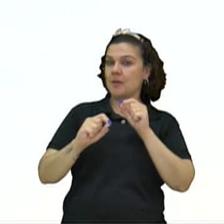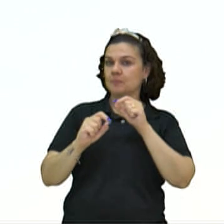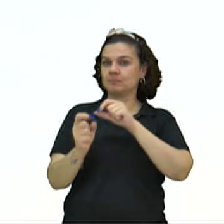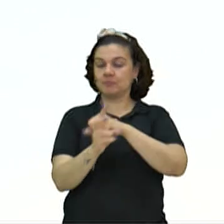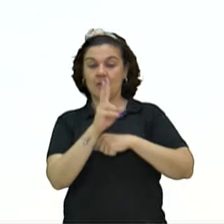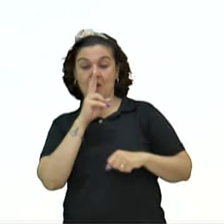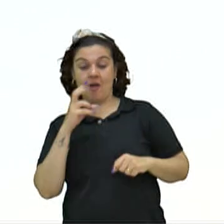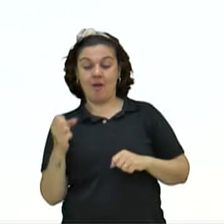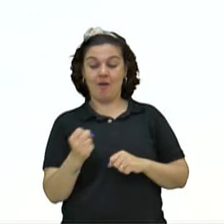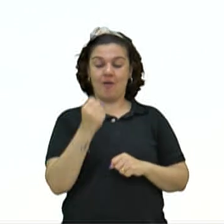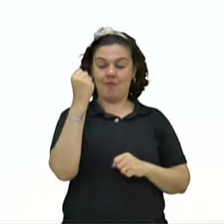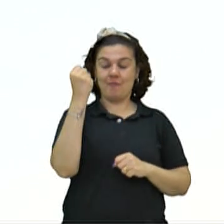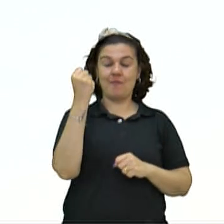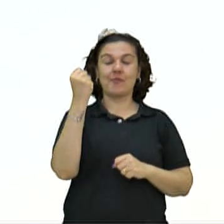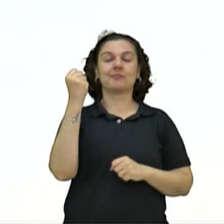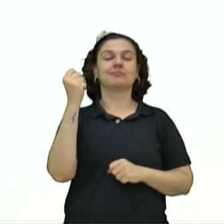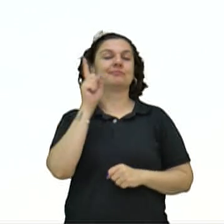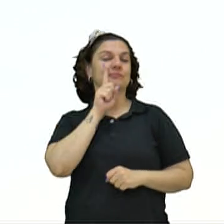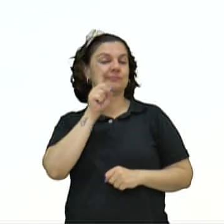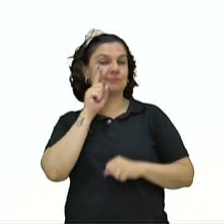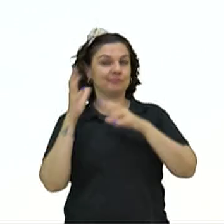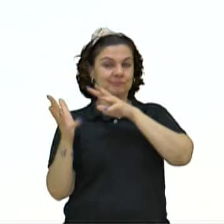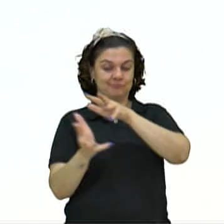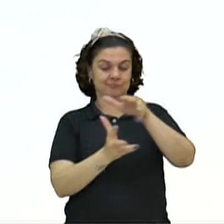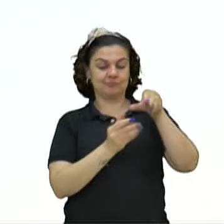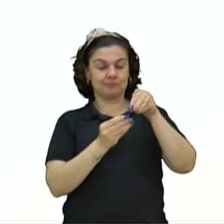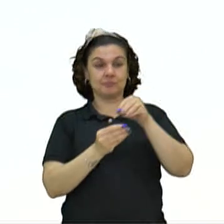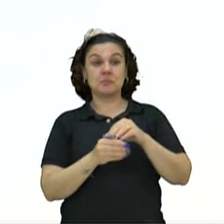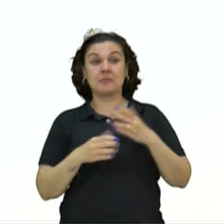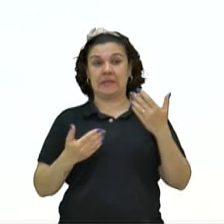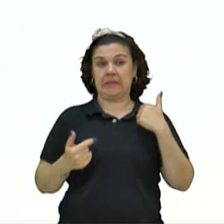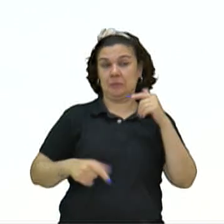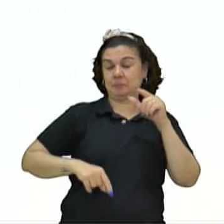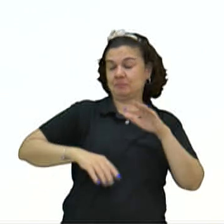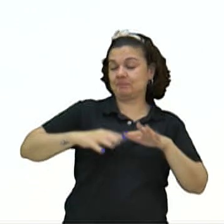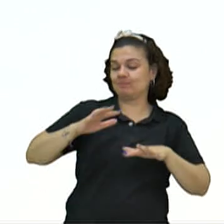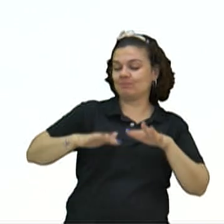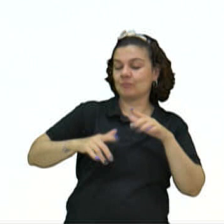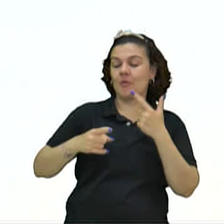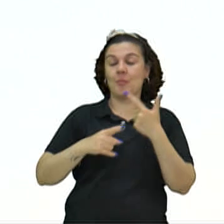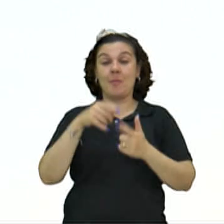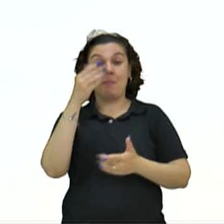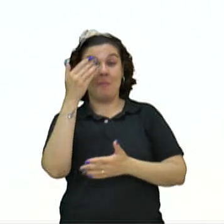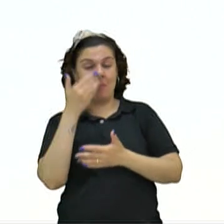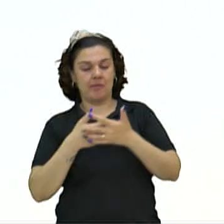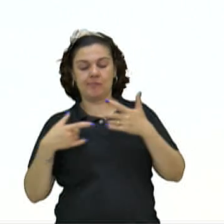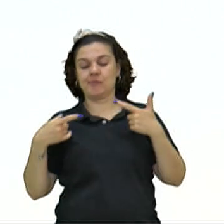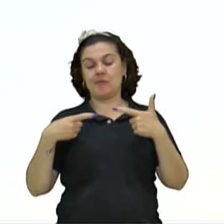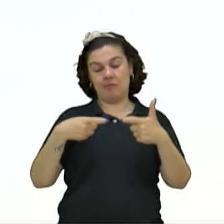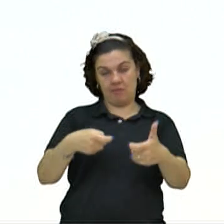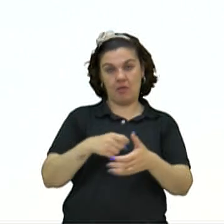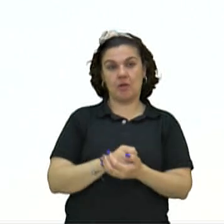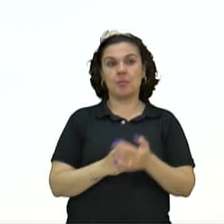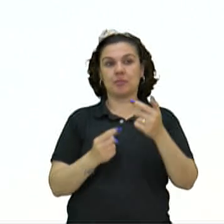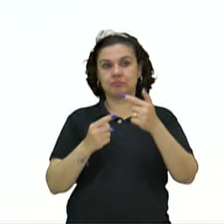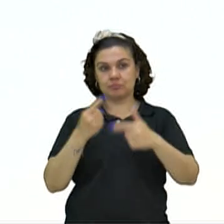hegemonia americana global. Então abalada pela derrota no Vietnã, pela ruptura do acordo de Bretton Woods e